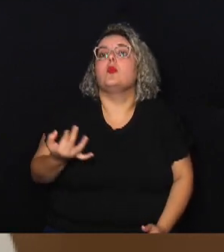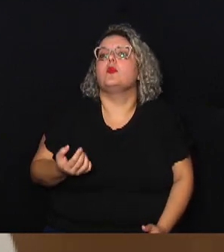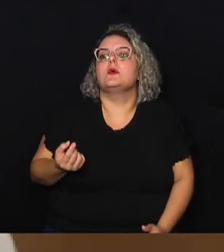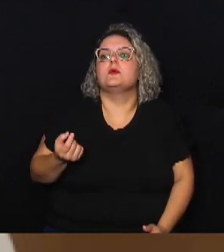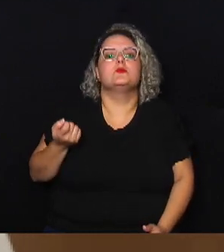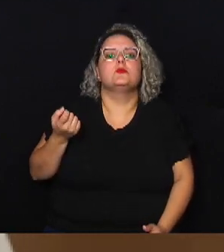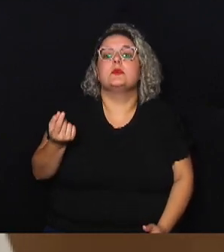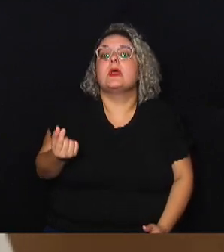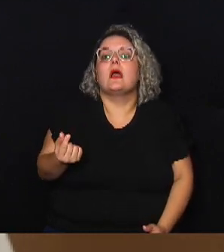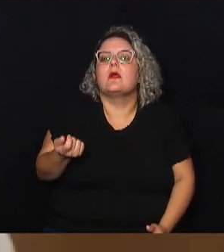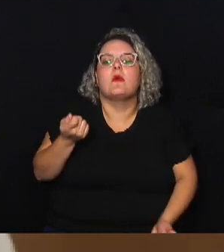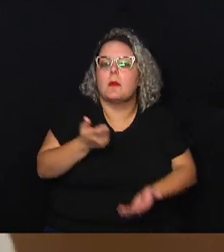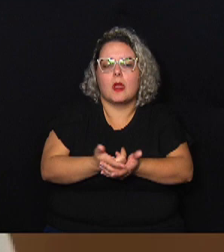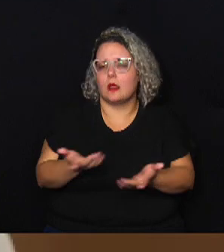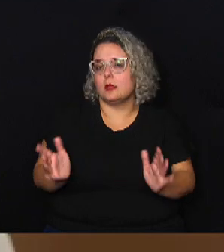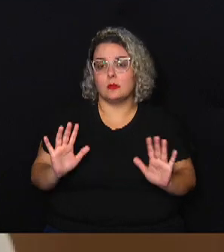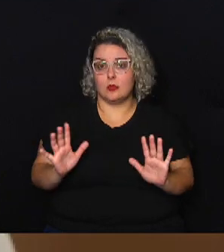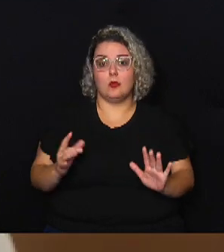do médico. É importante